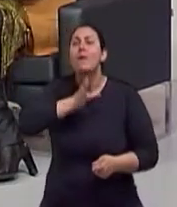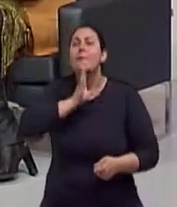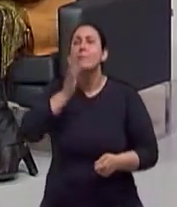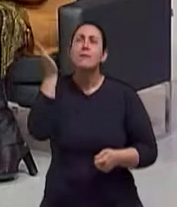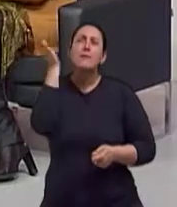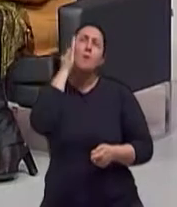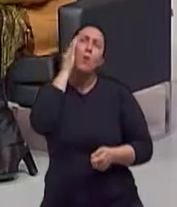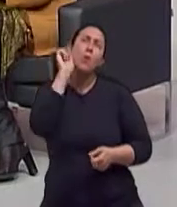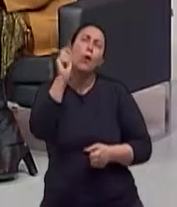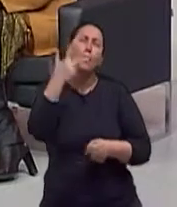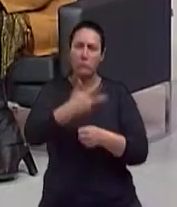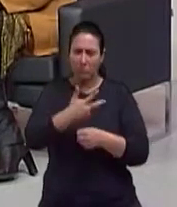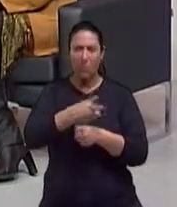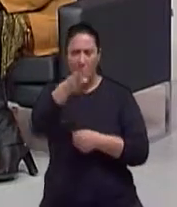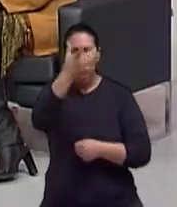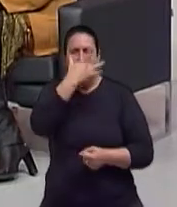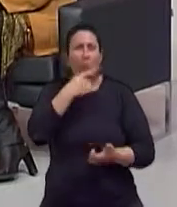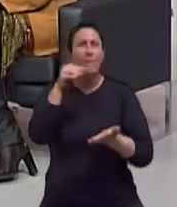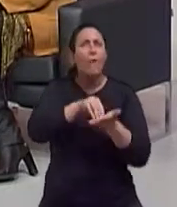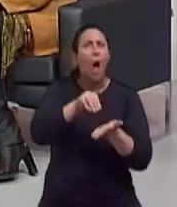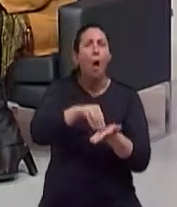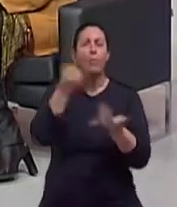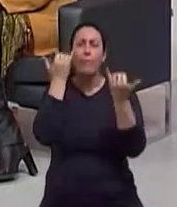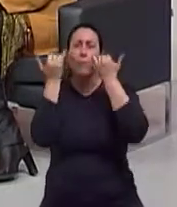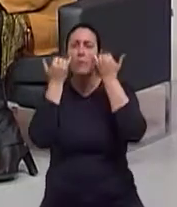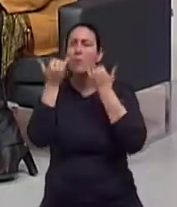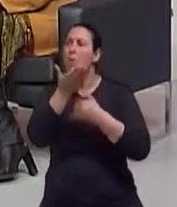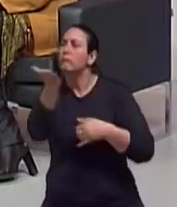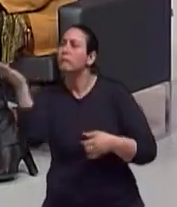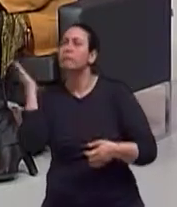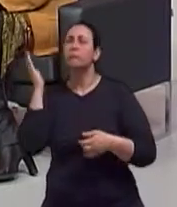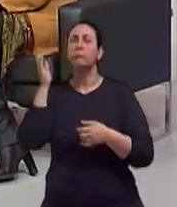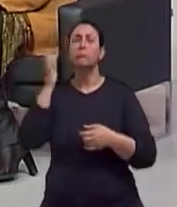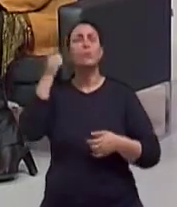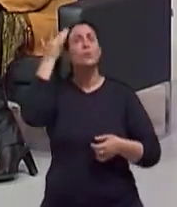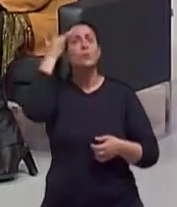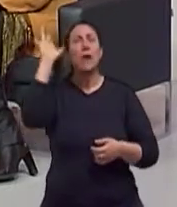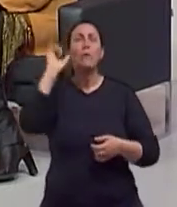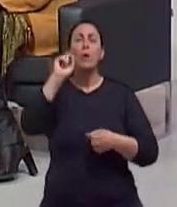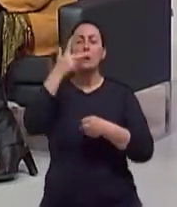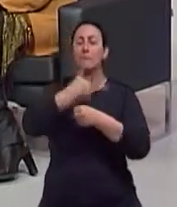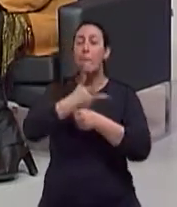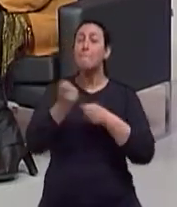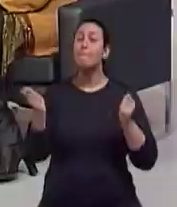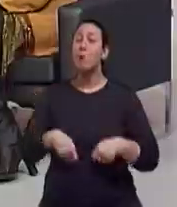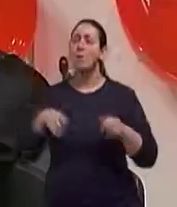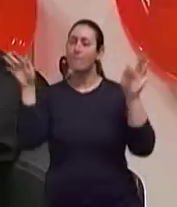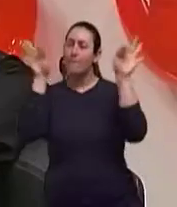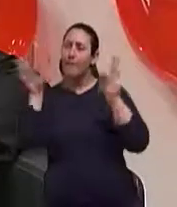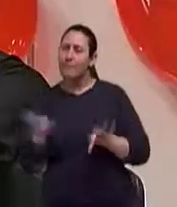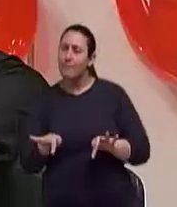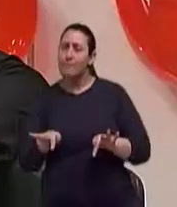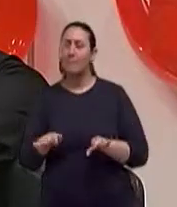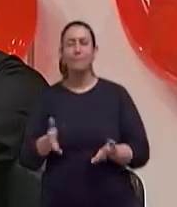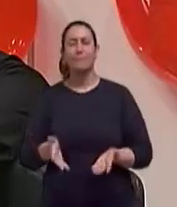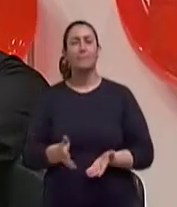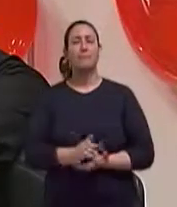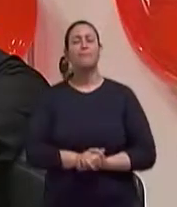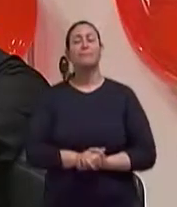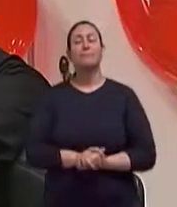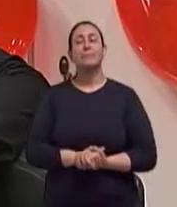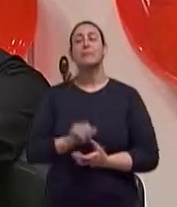ainda está faltando isso Luciana pra gente ter uns idosos mais felizes Eu acredito que sim